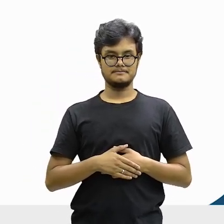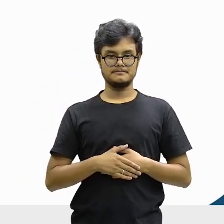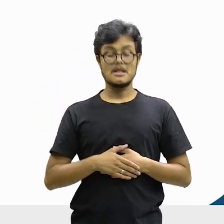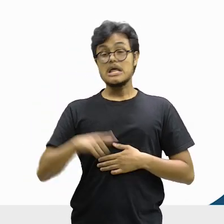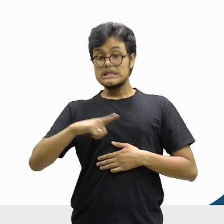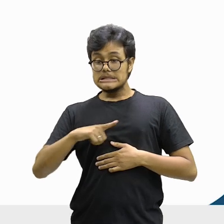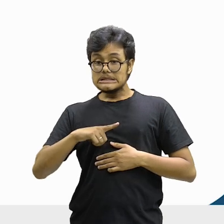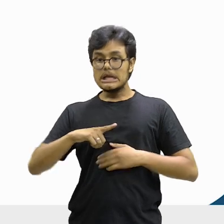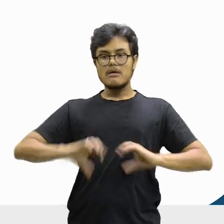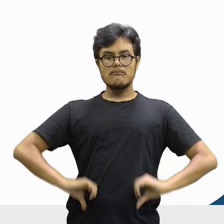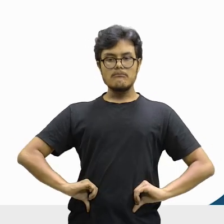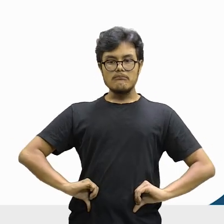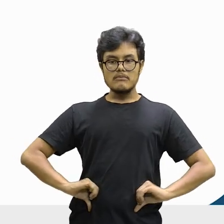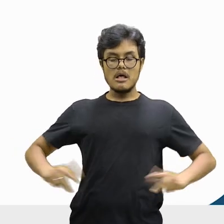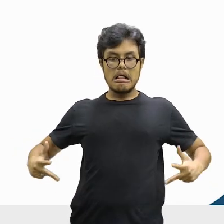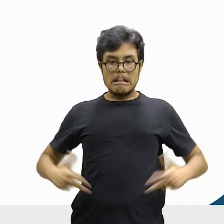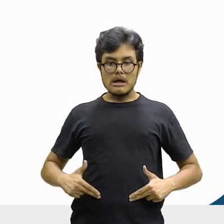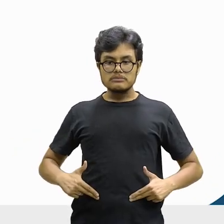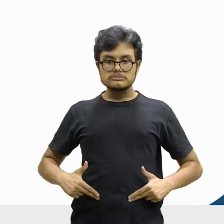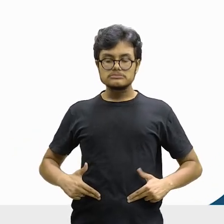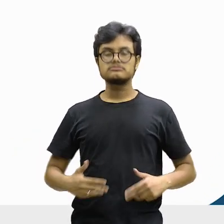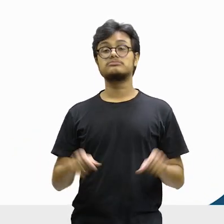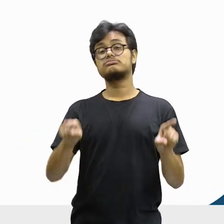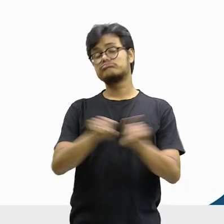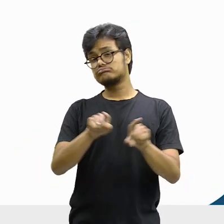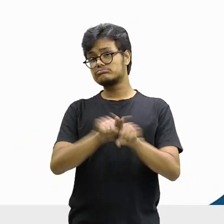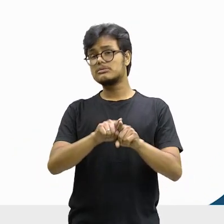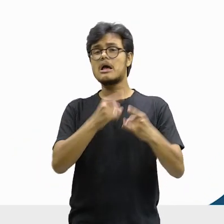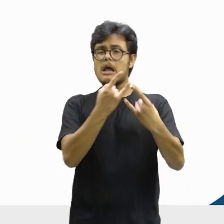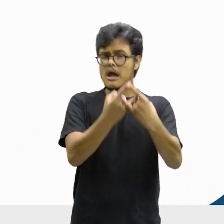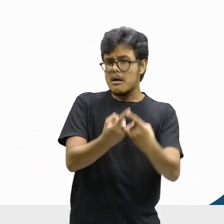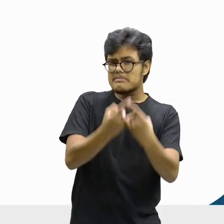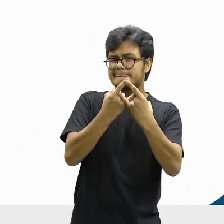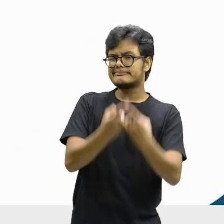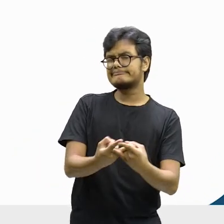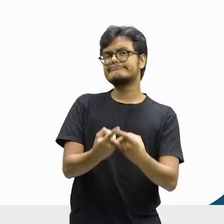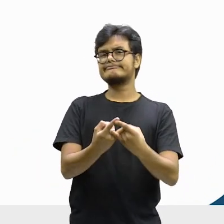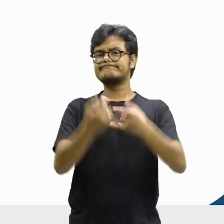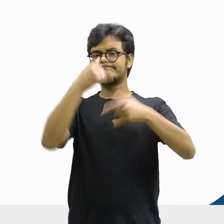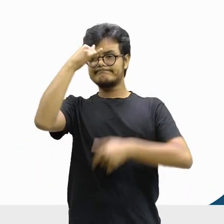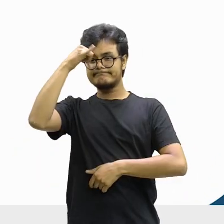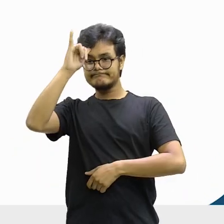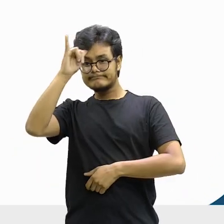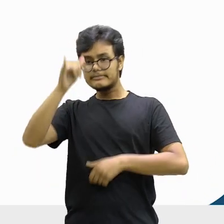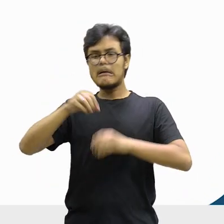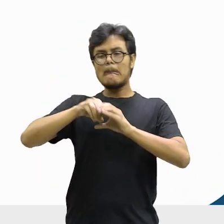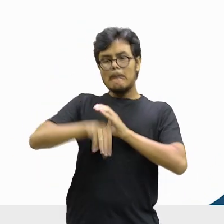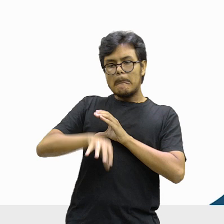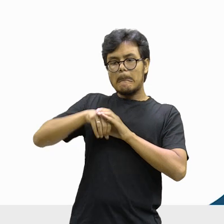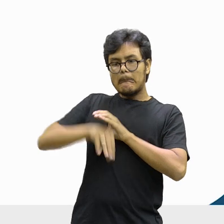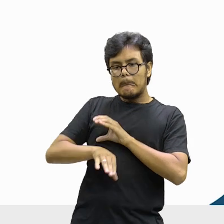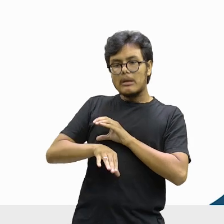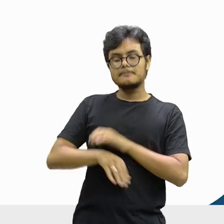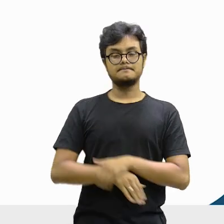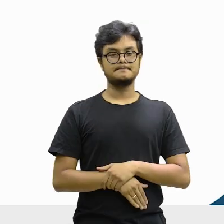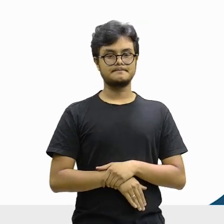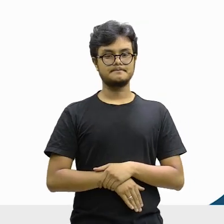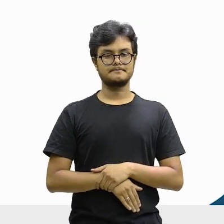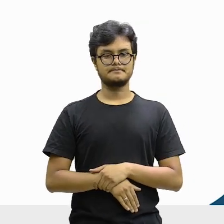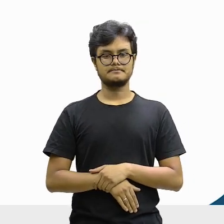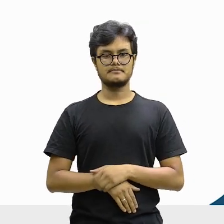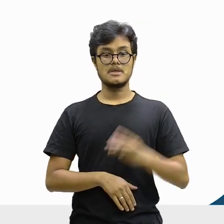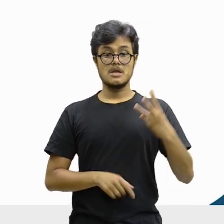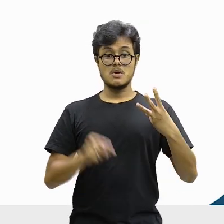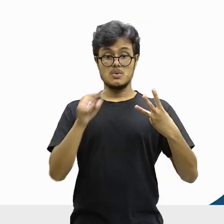laqueadura tubária, e previne a ovulação, camisinha feminina. O número 3, ele bota como impede o encontro